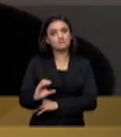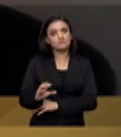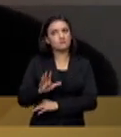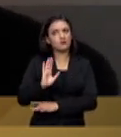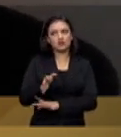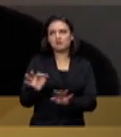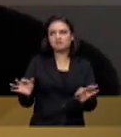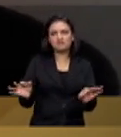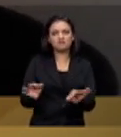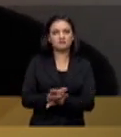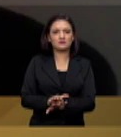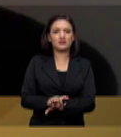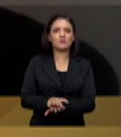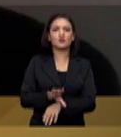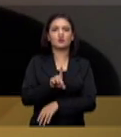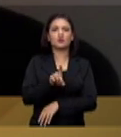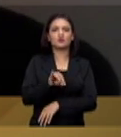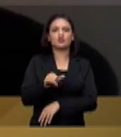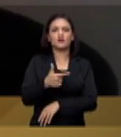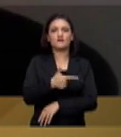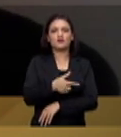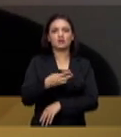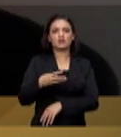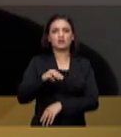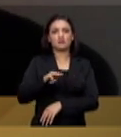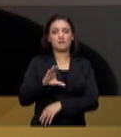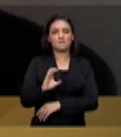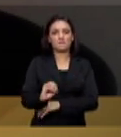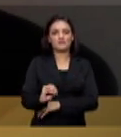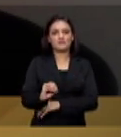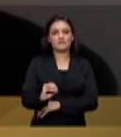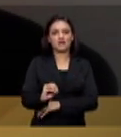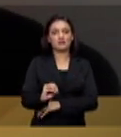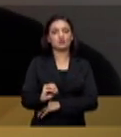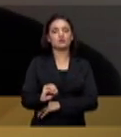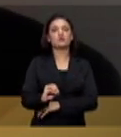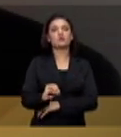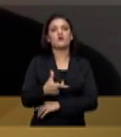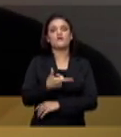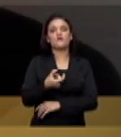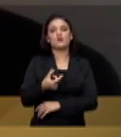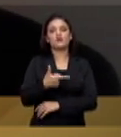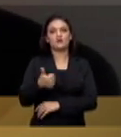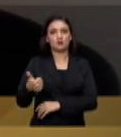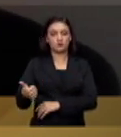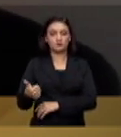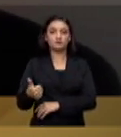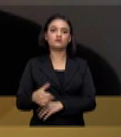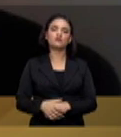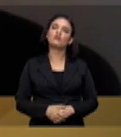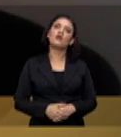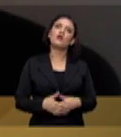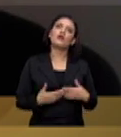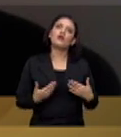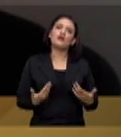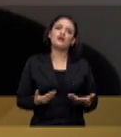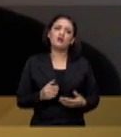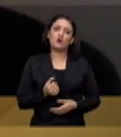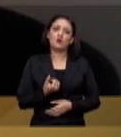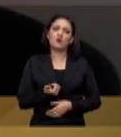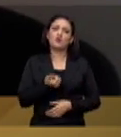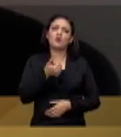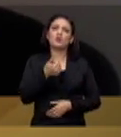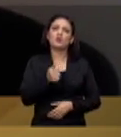agravo regimental em 23 de março pretérito. A seu turno, no respectivo